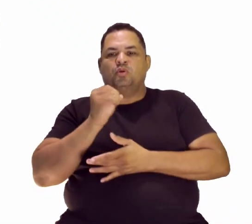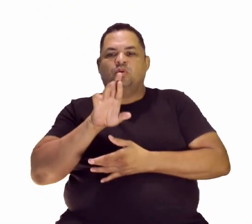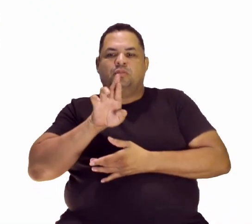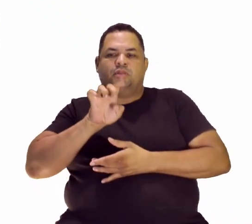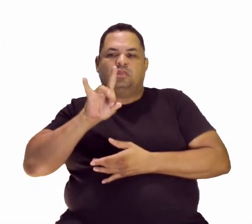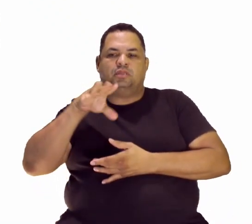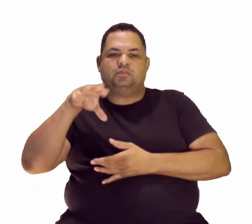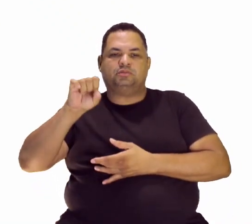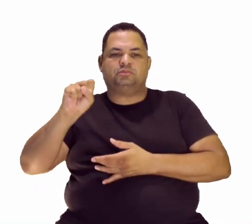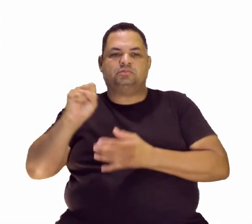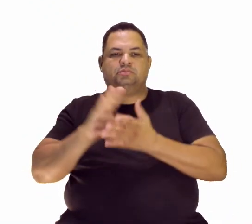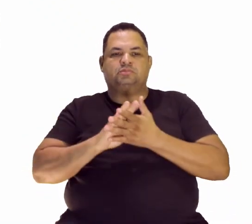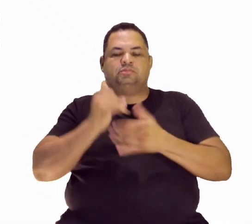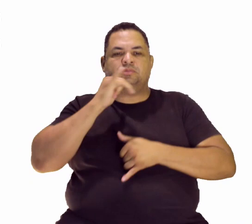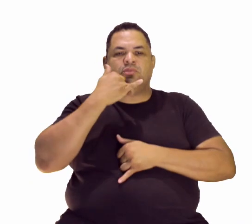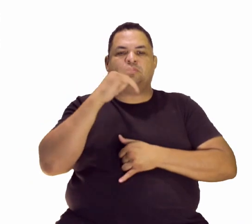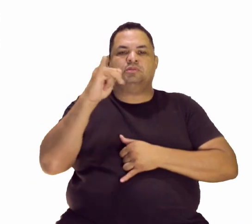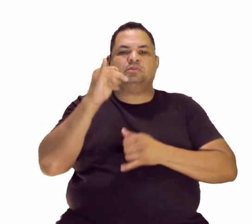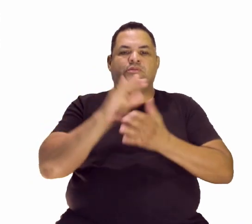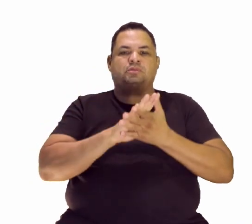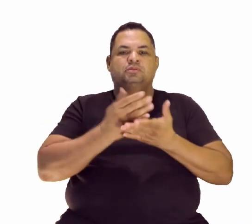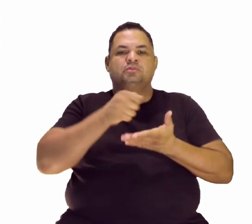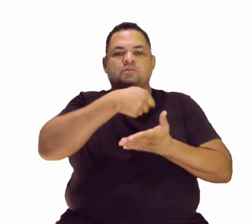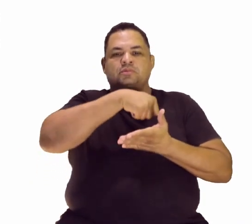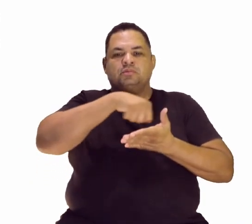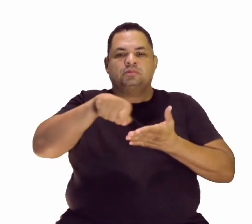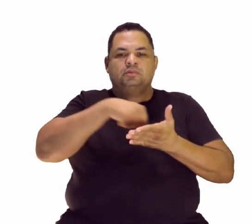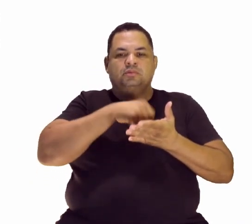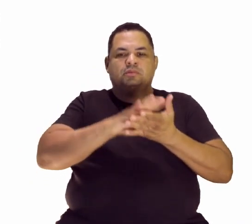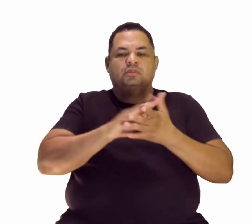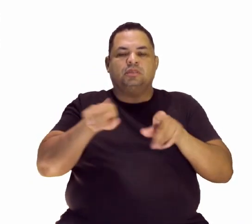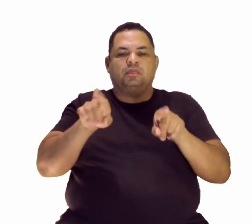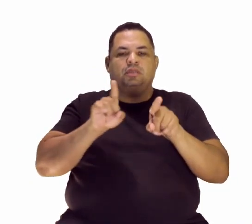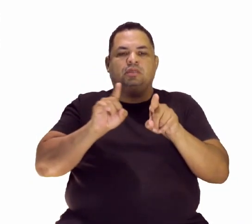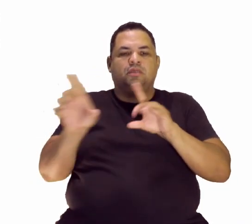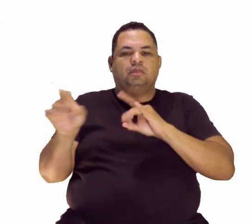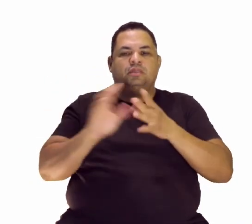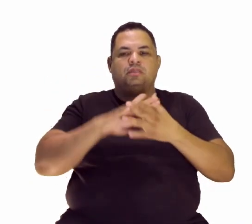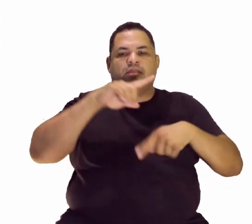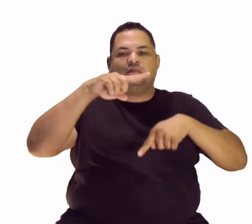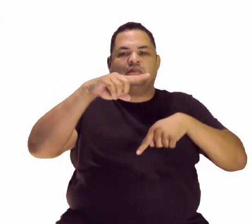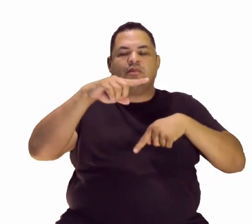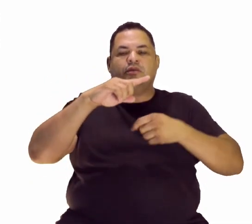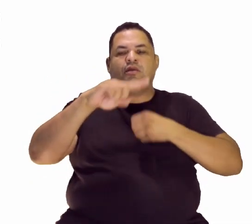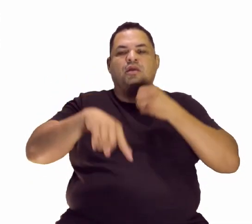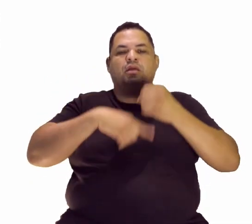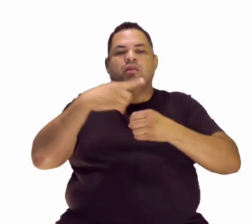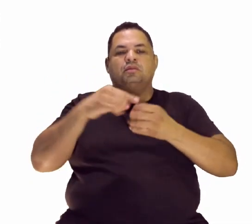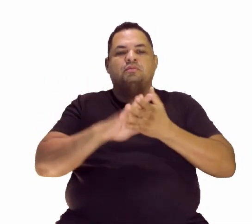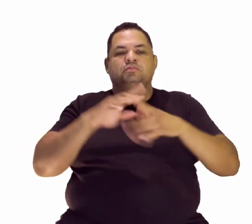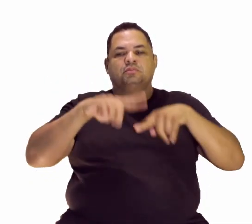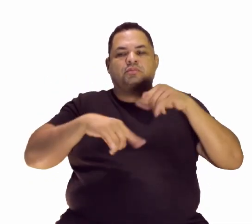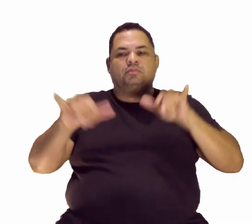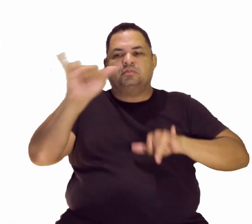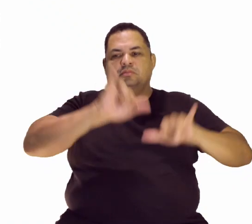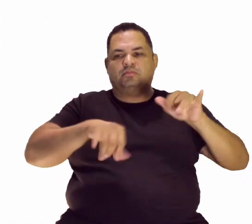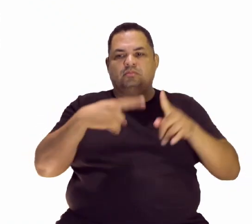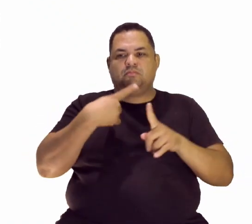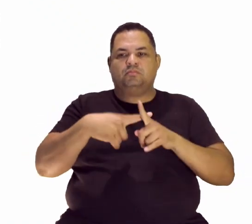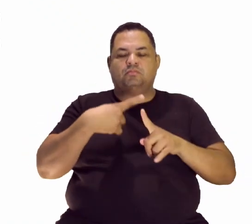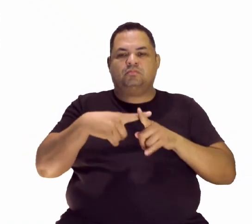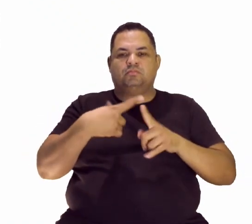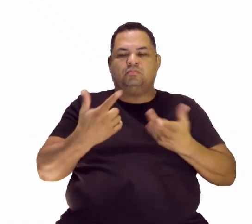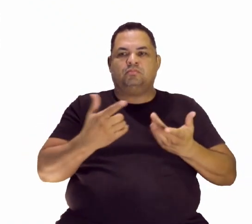de orbitais eletrônicos que são preenchidos em cada átomo dos elementos químicos. Exatamente porque a